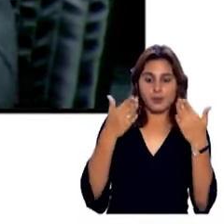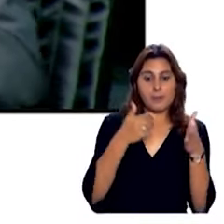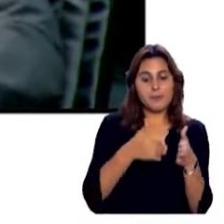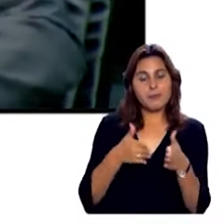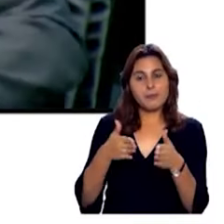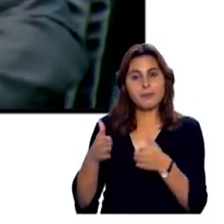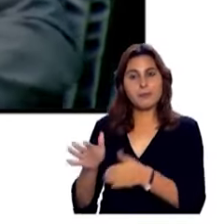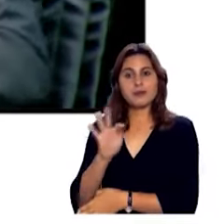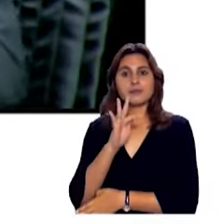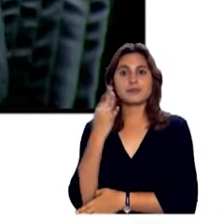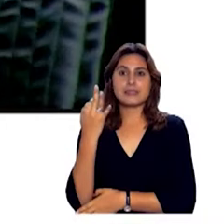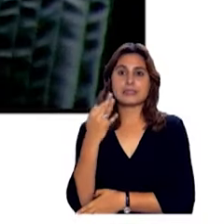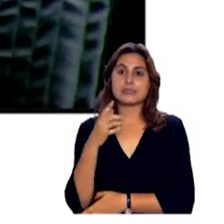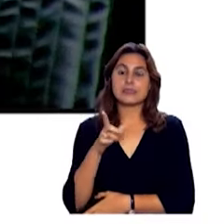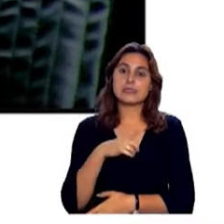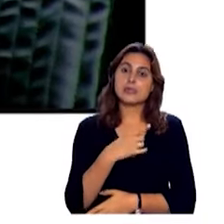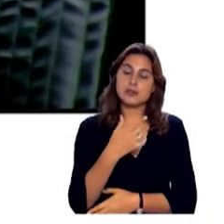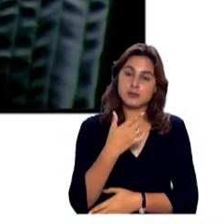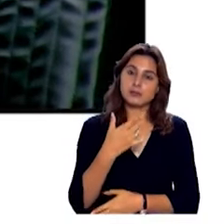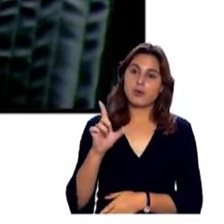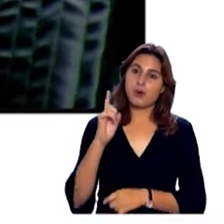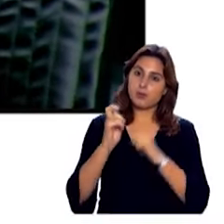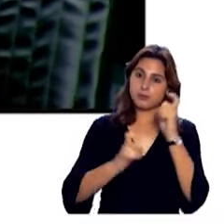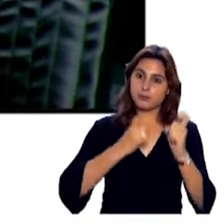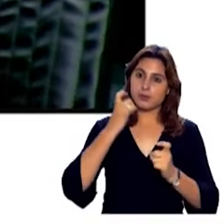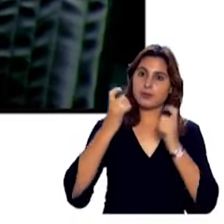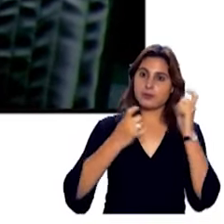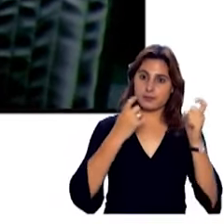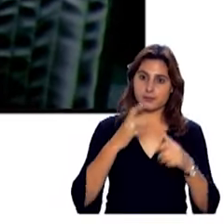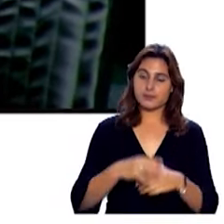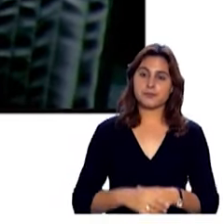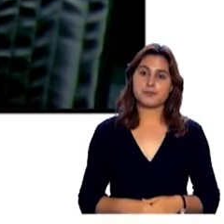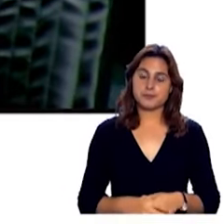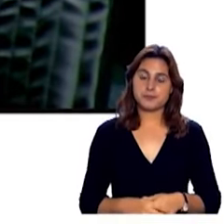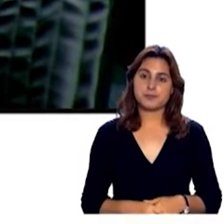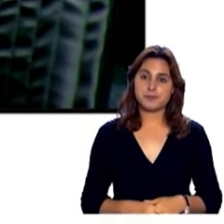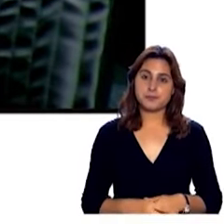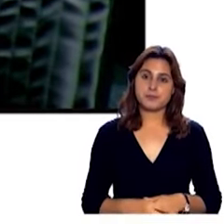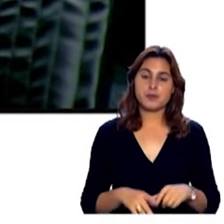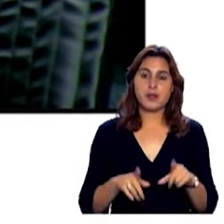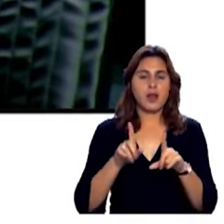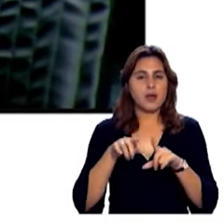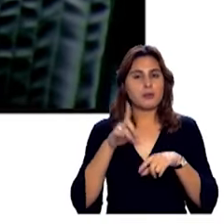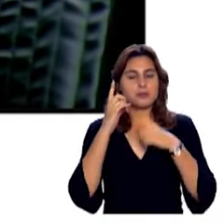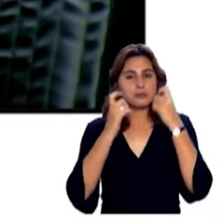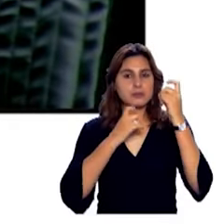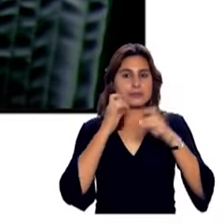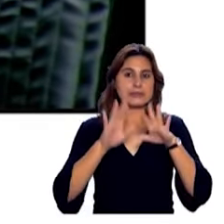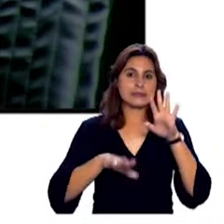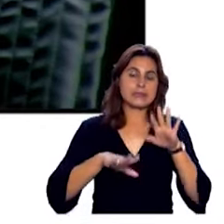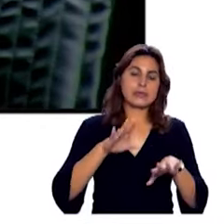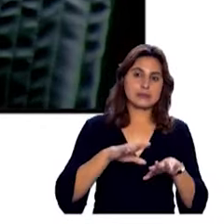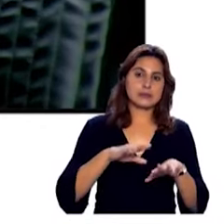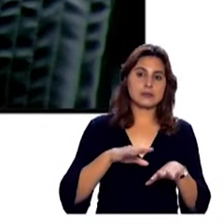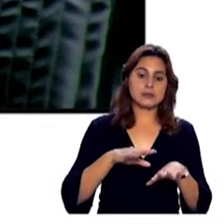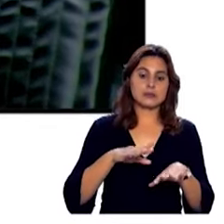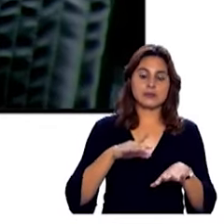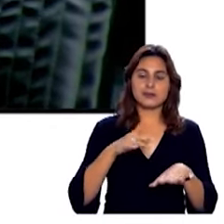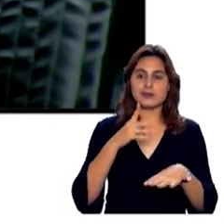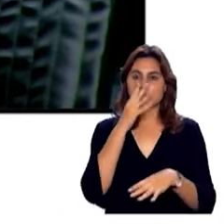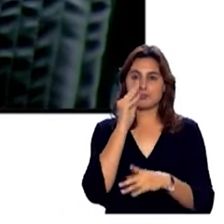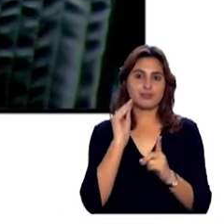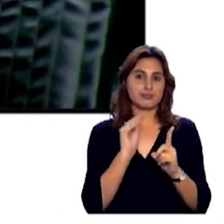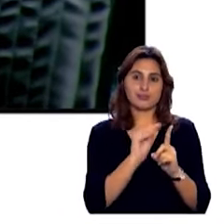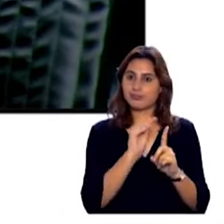nós uma outra forma de preocupação e preocupações que talvez sejam menos pradas